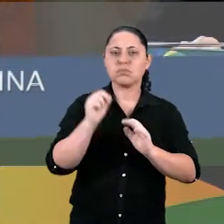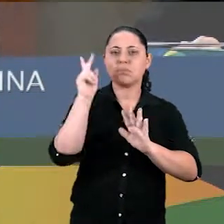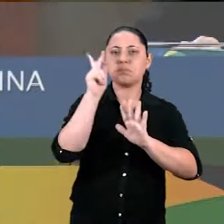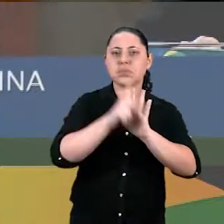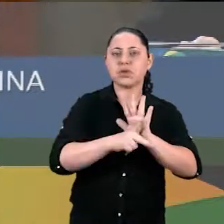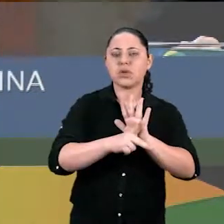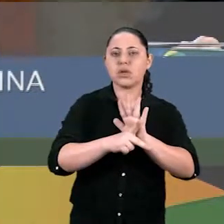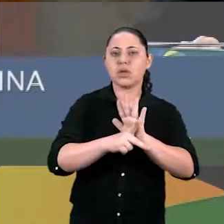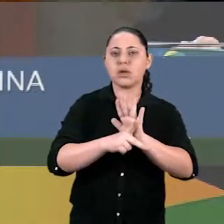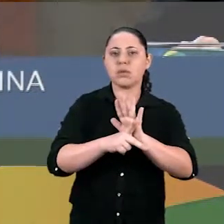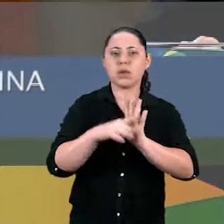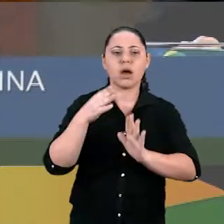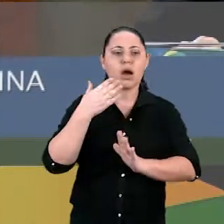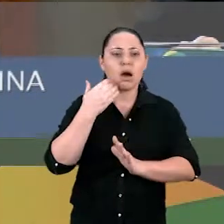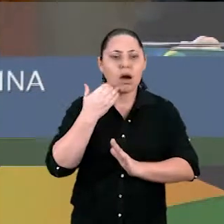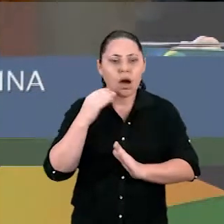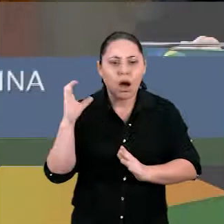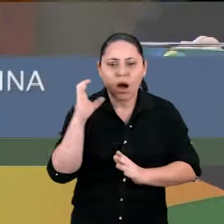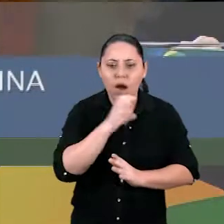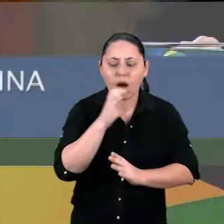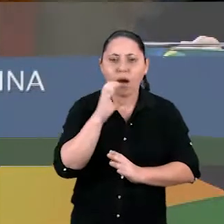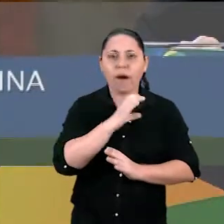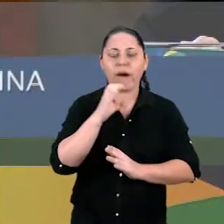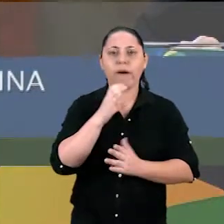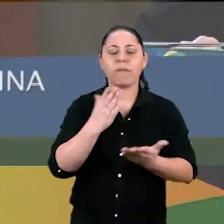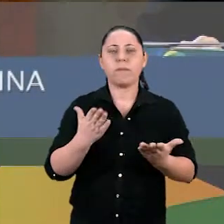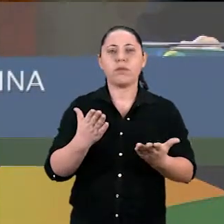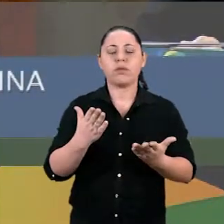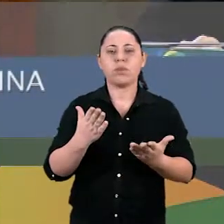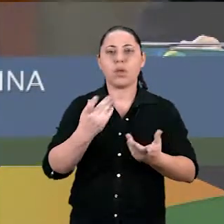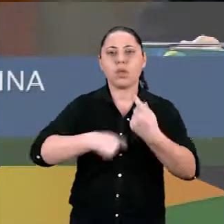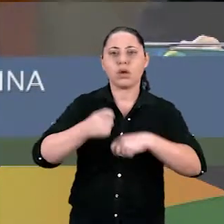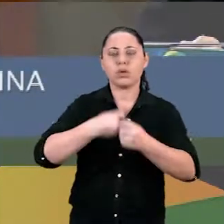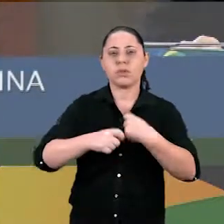na economia? Podem presidentes sofrer impeachment?